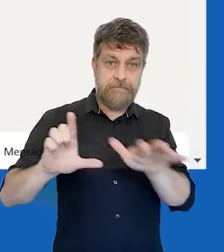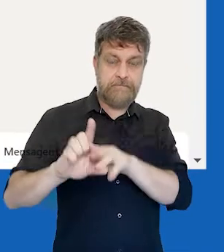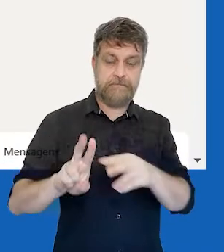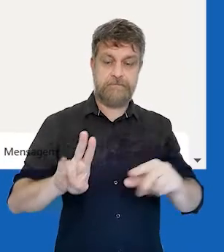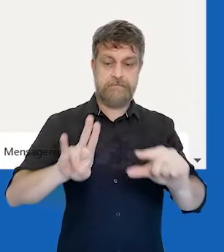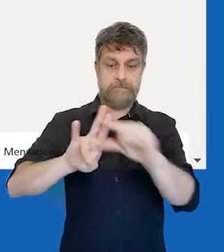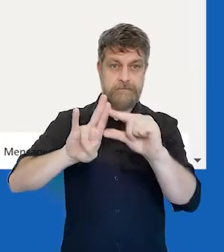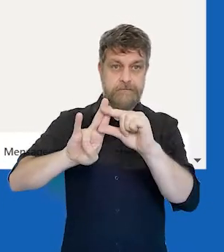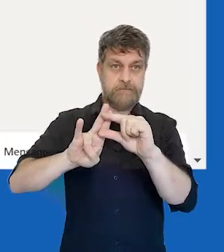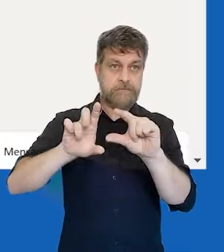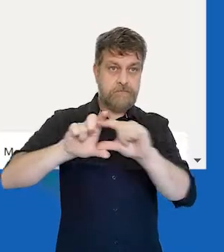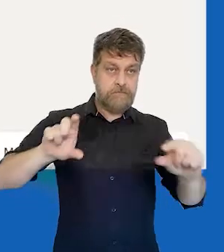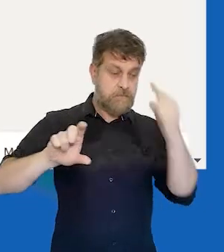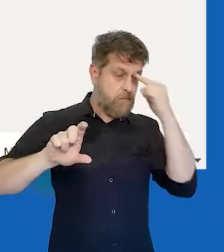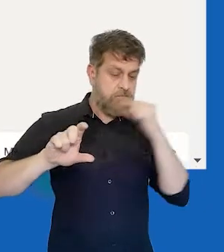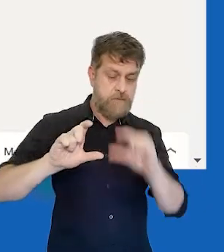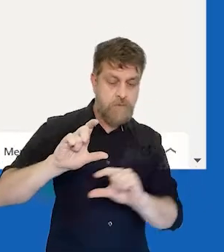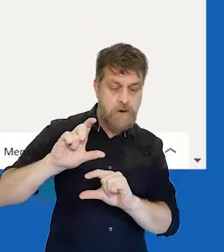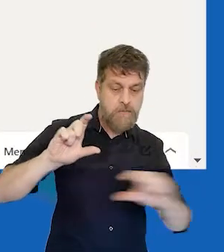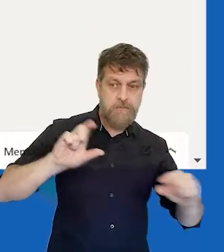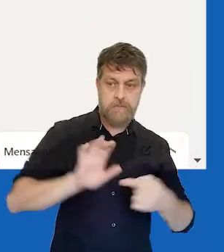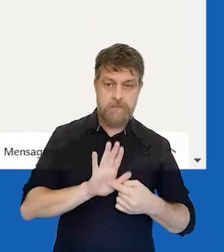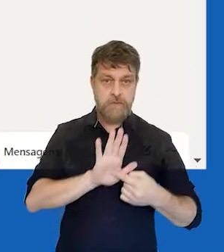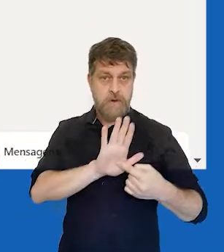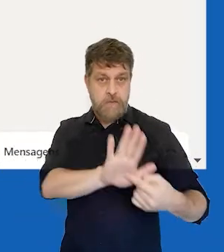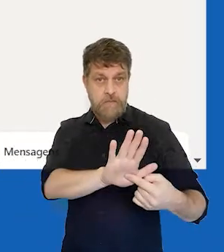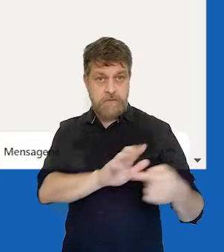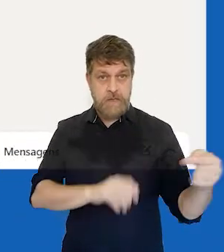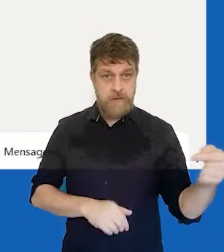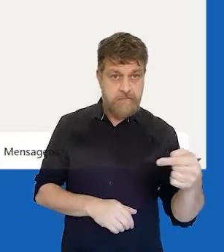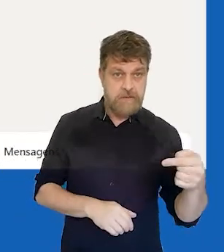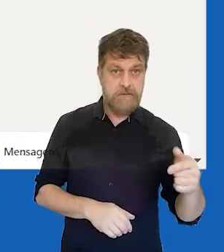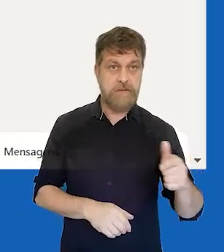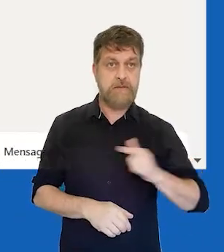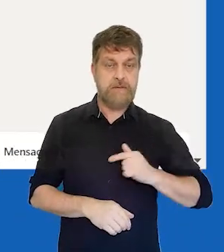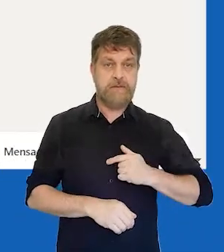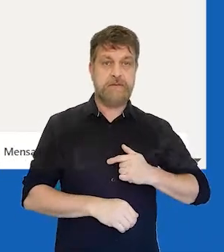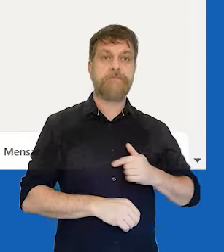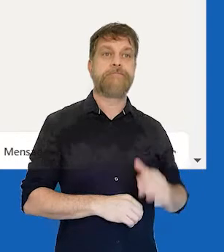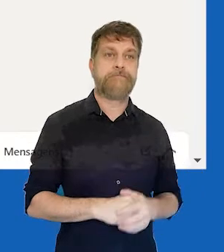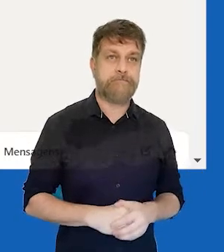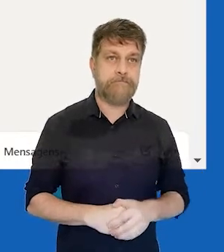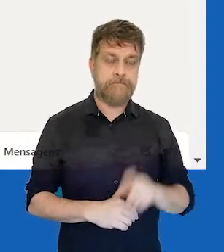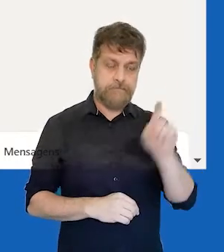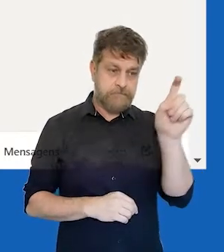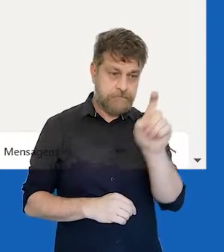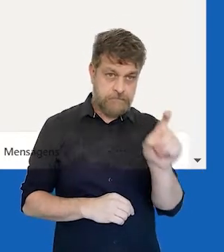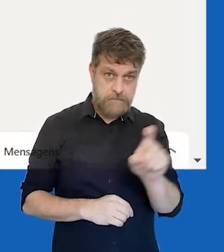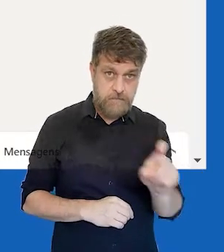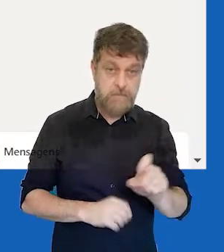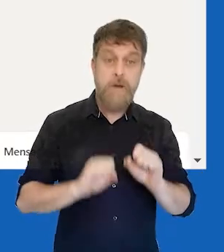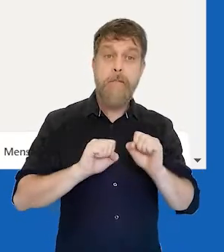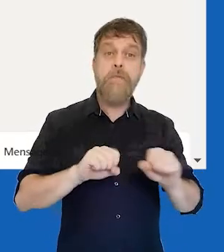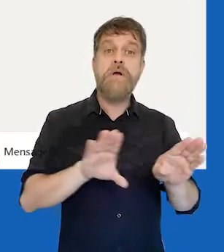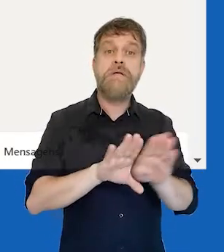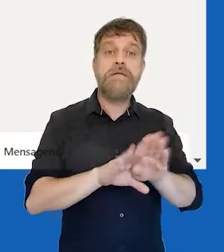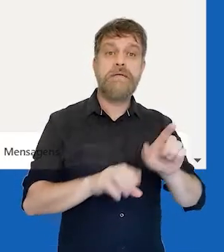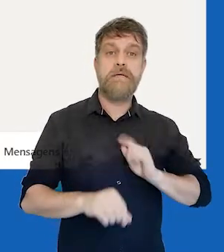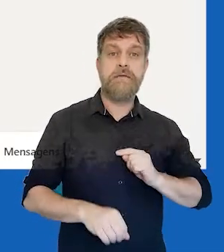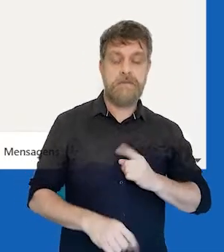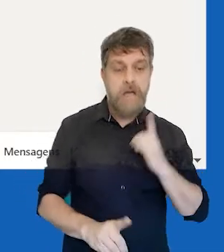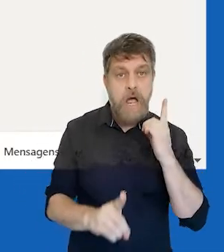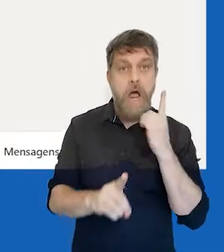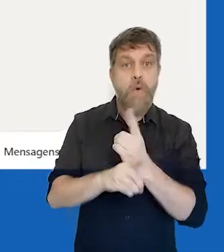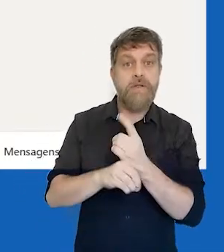debaixo do seu perfil profissional Onde está apontando com cursor nas versões mais antigas ou nas atuais podem ter aqui uma